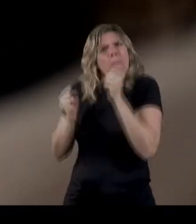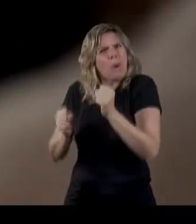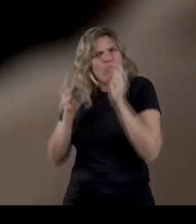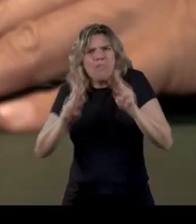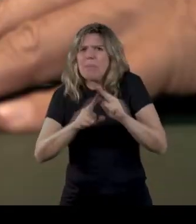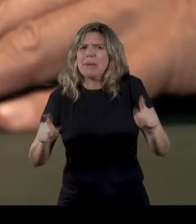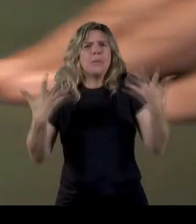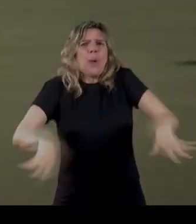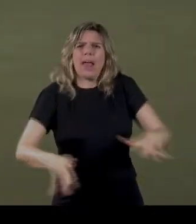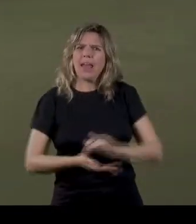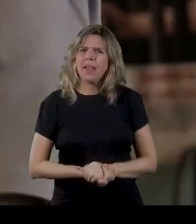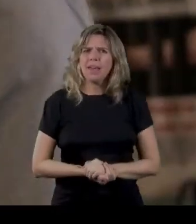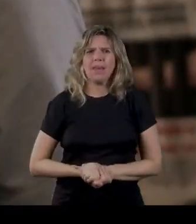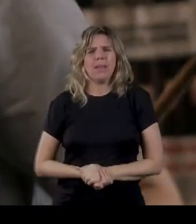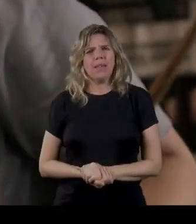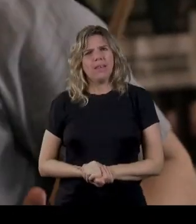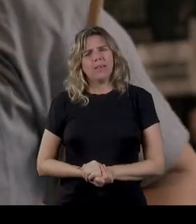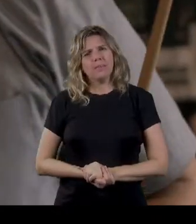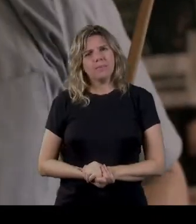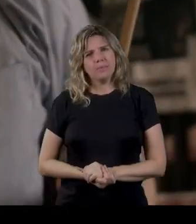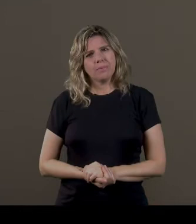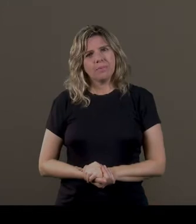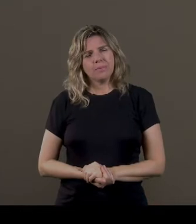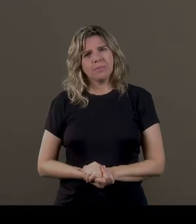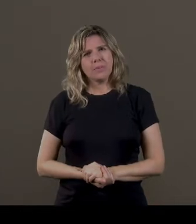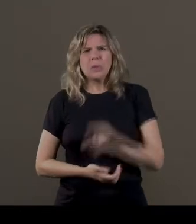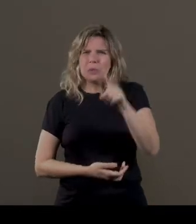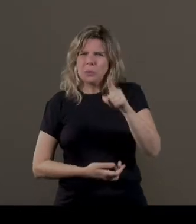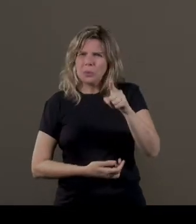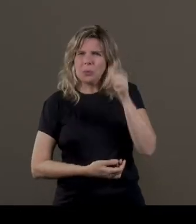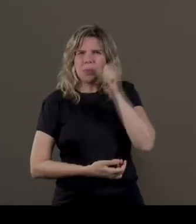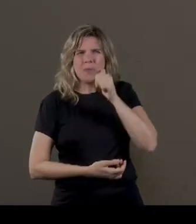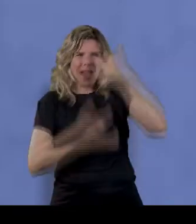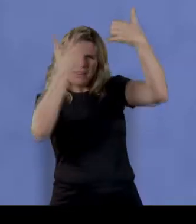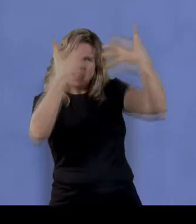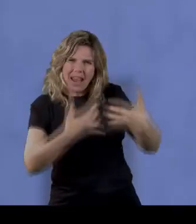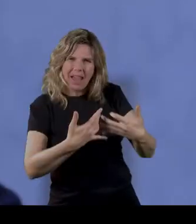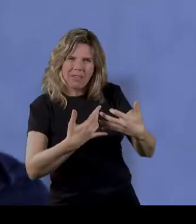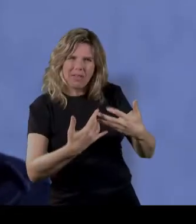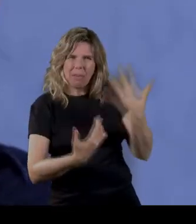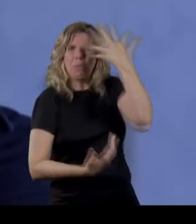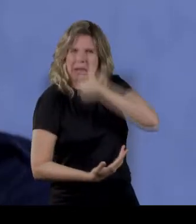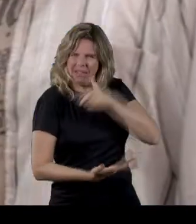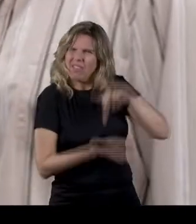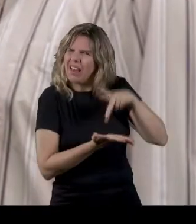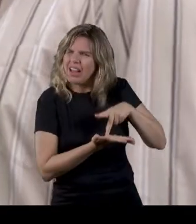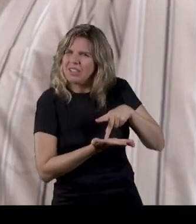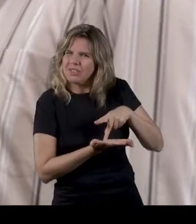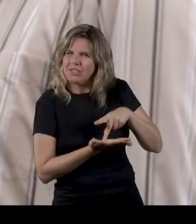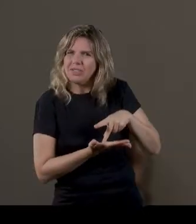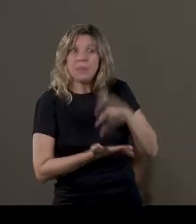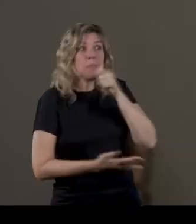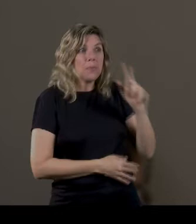Joga sinuca com um amigo e acerta a bola na caçapa. As mulheres que você diz que são bonitas... Aquele é carinhoso, se olha no espelho. São bonitas mesmo, irmã. Descreve